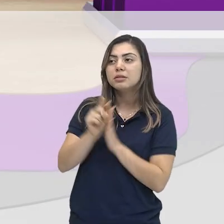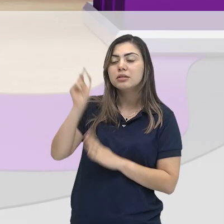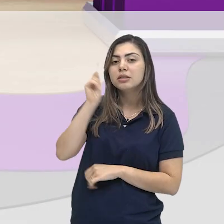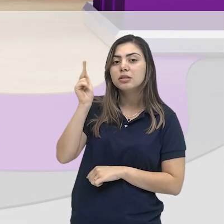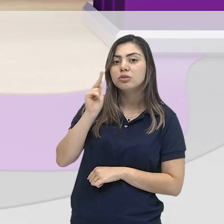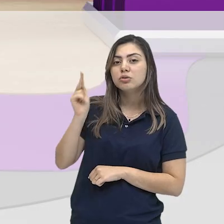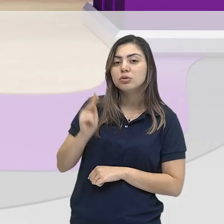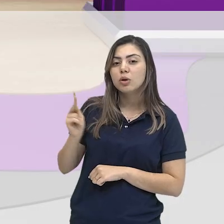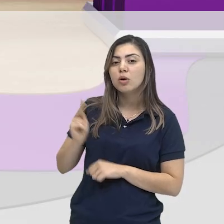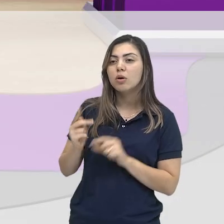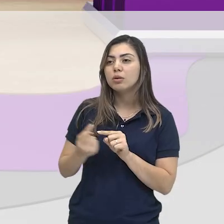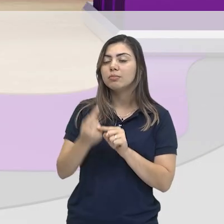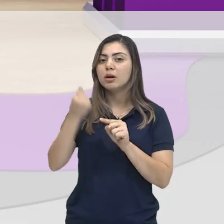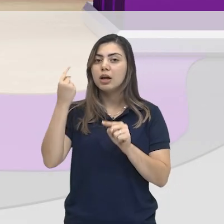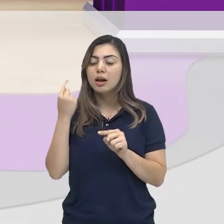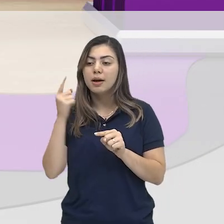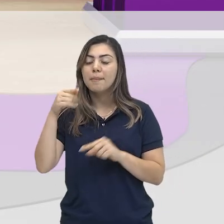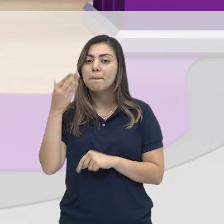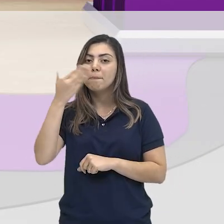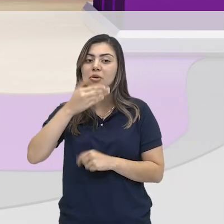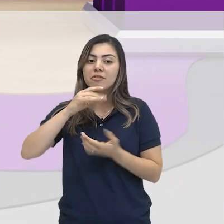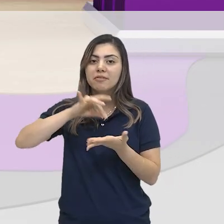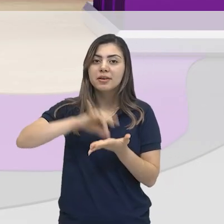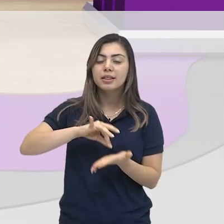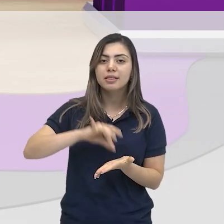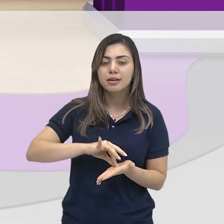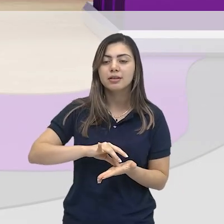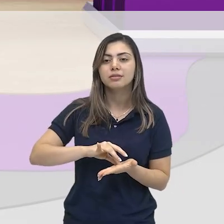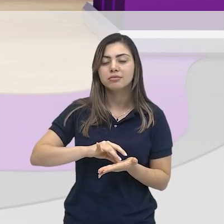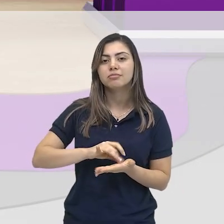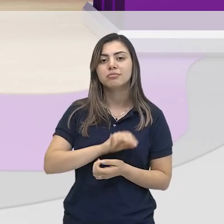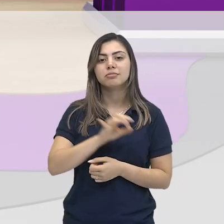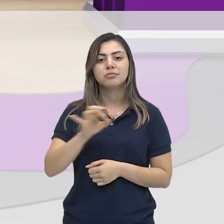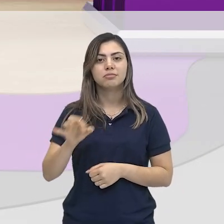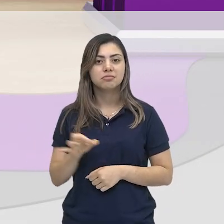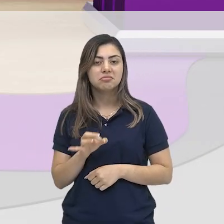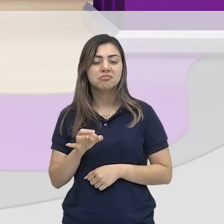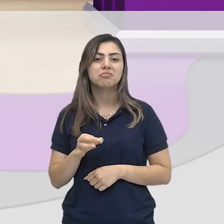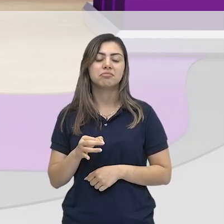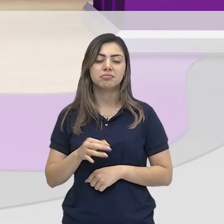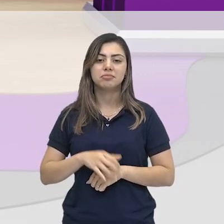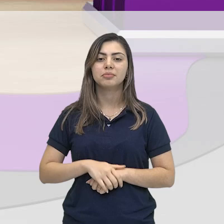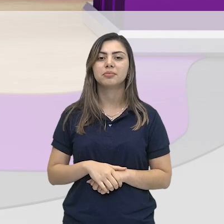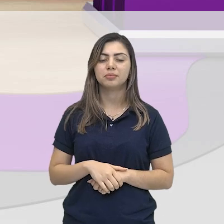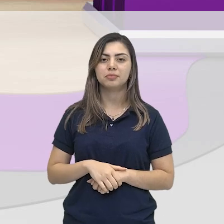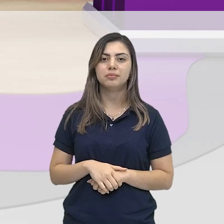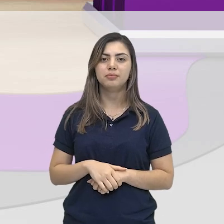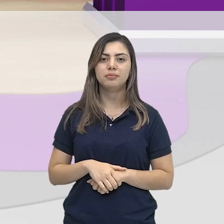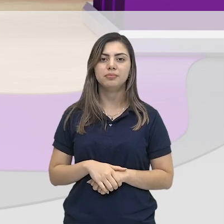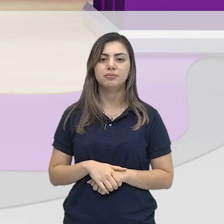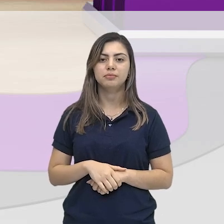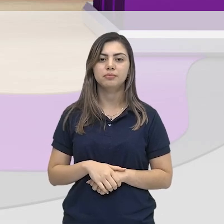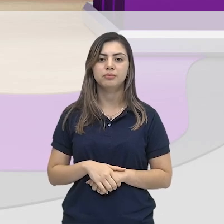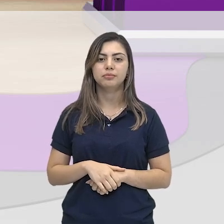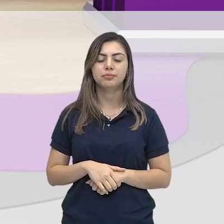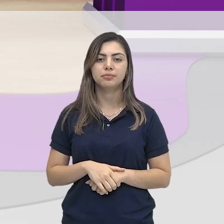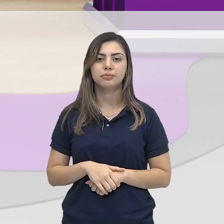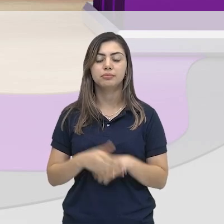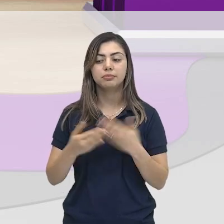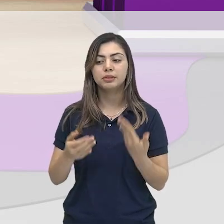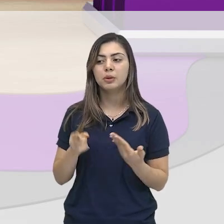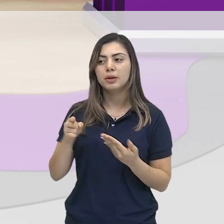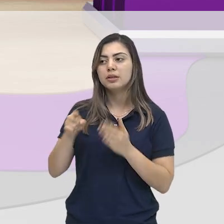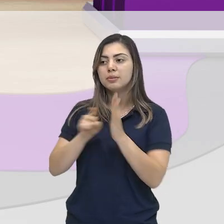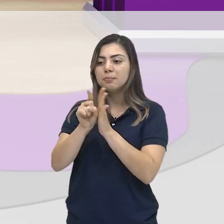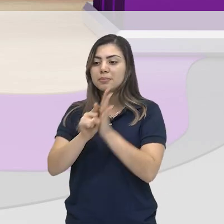fontes e informações fidedignas, né, que te dão respeito e credibilidade para que aquele